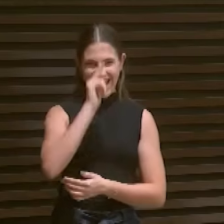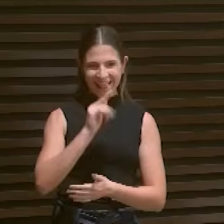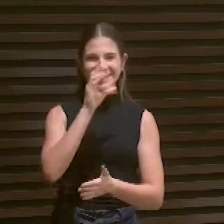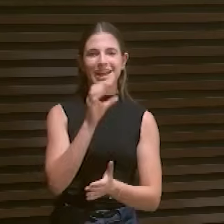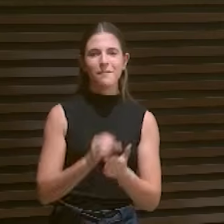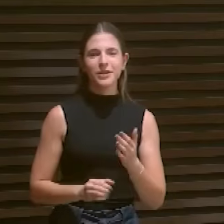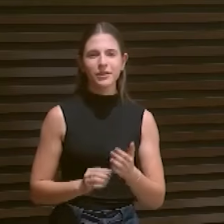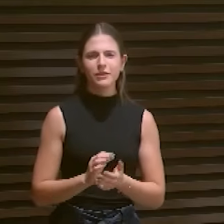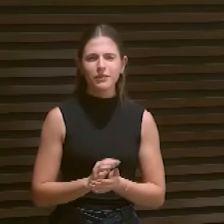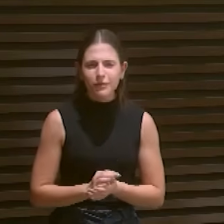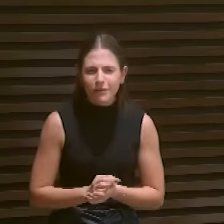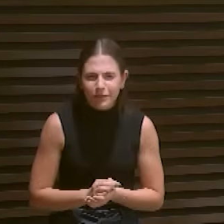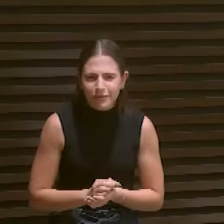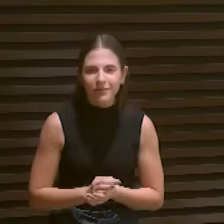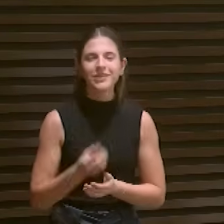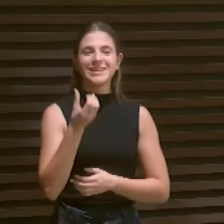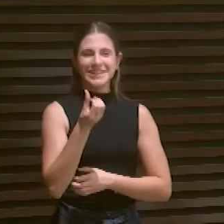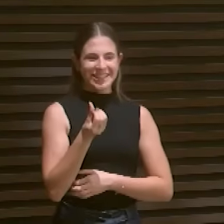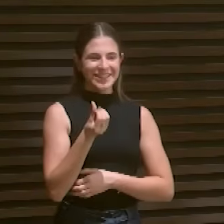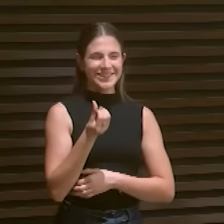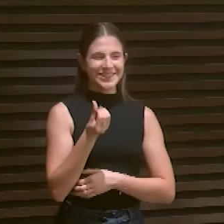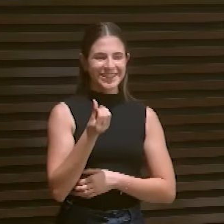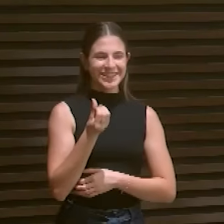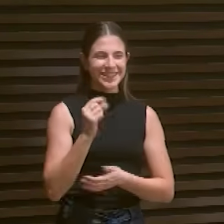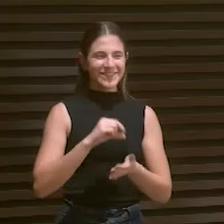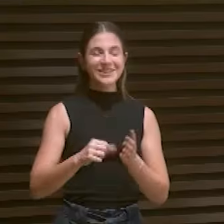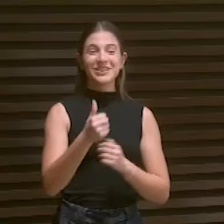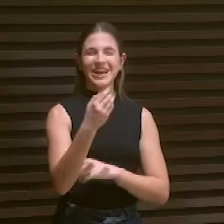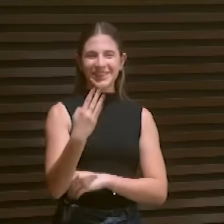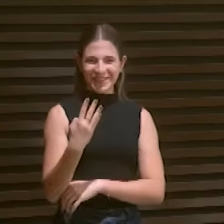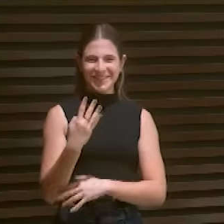versão NVI, Gálatas 6, 14.